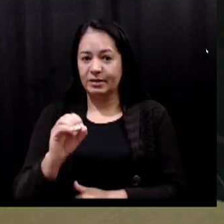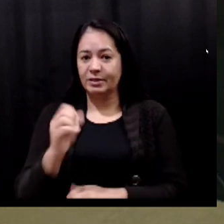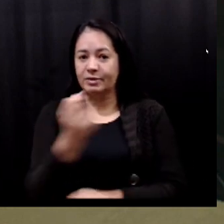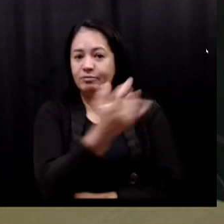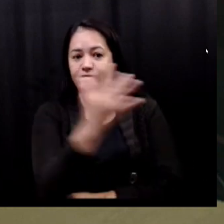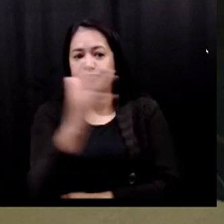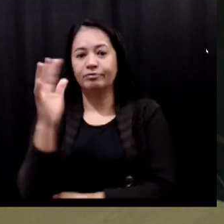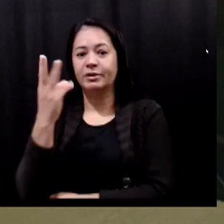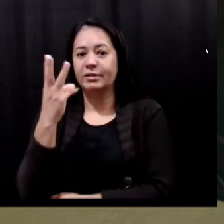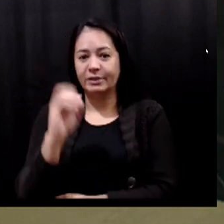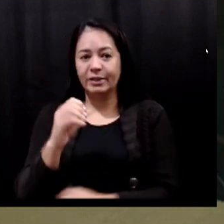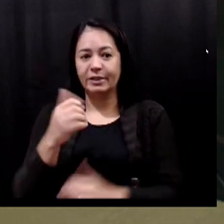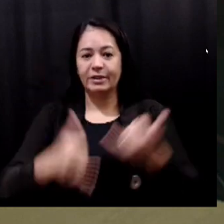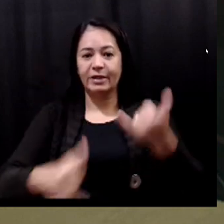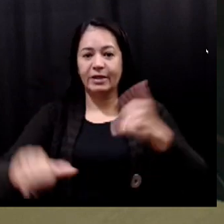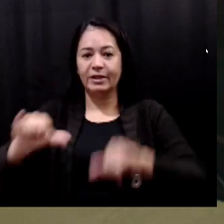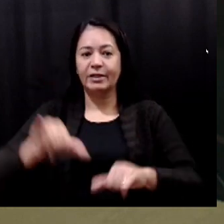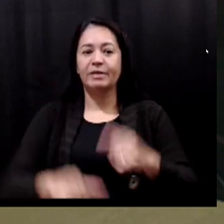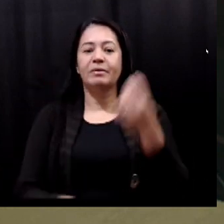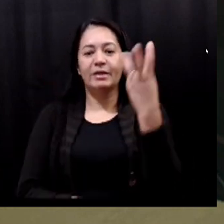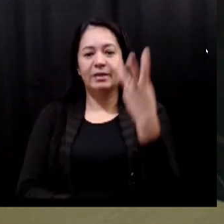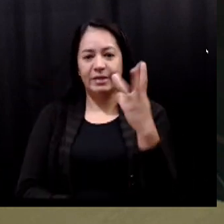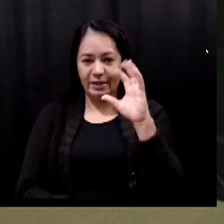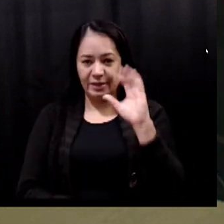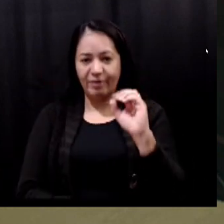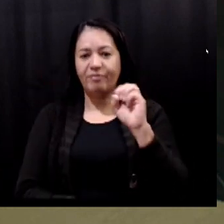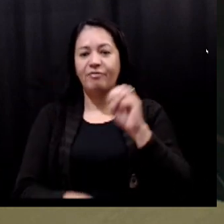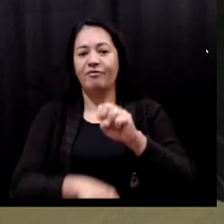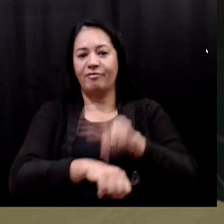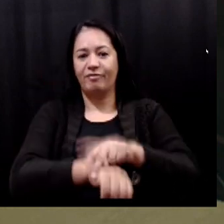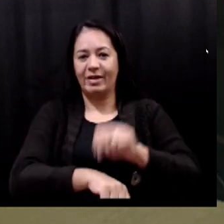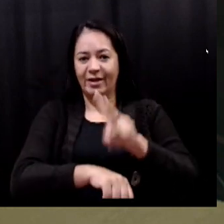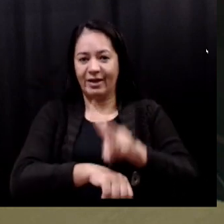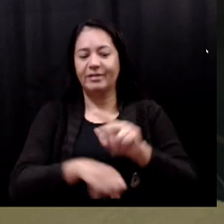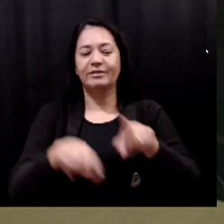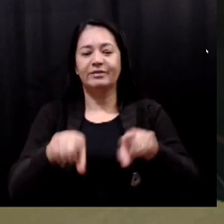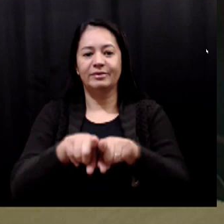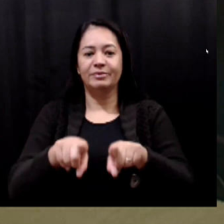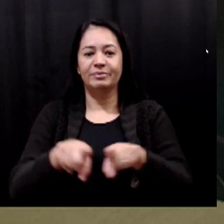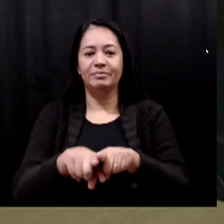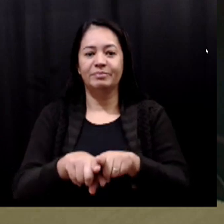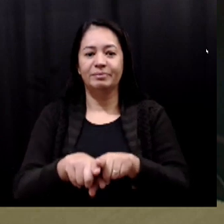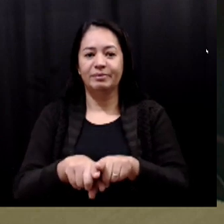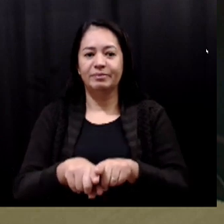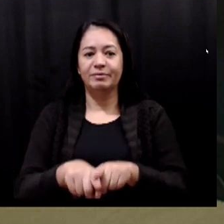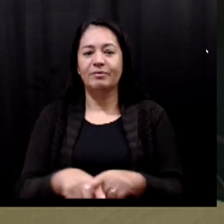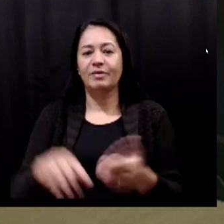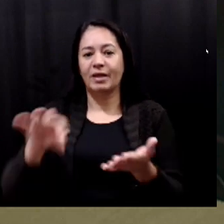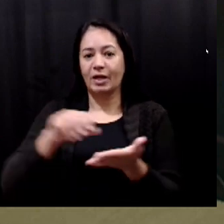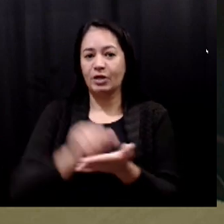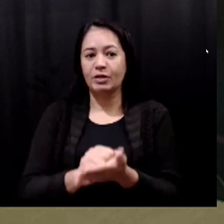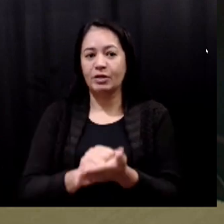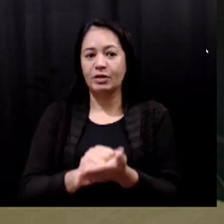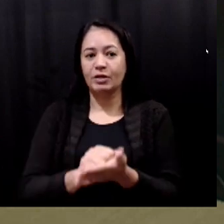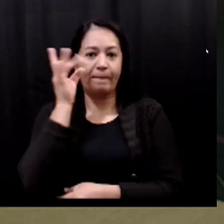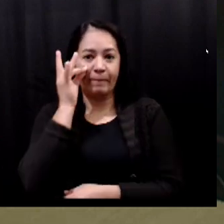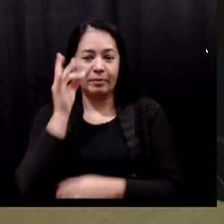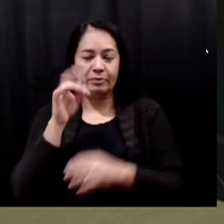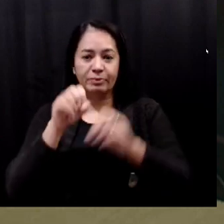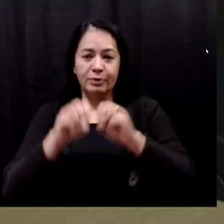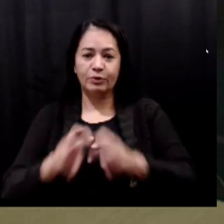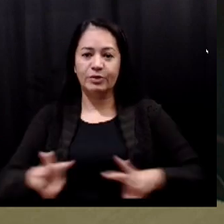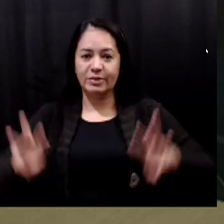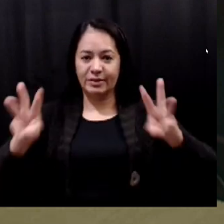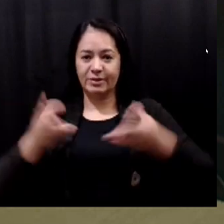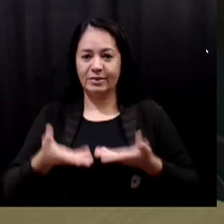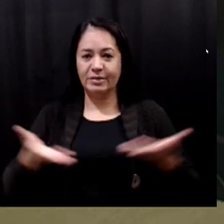Química 30 vagas também. As inscrições devem ser realizadas exclusivamente pelo site, tá? Então,